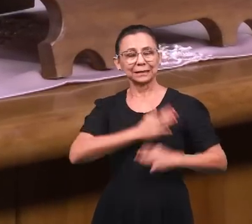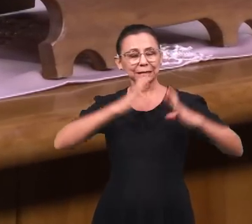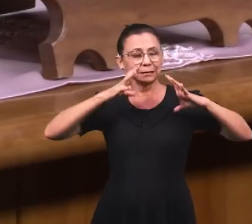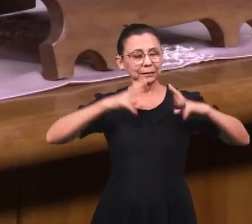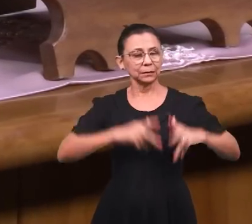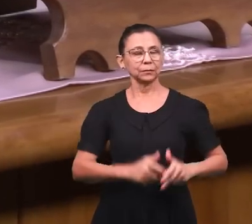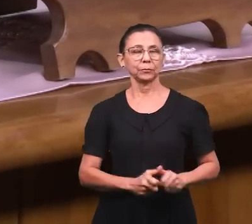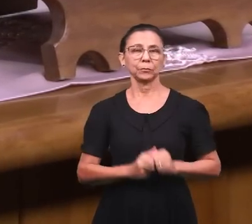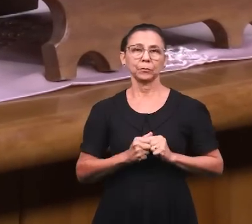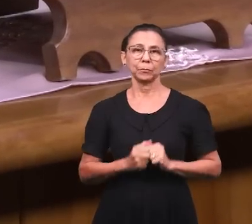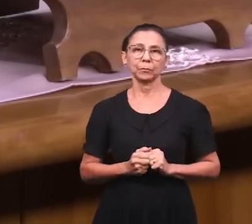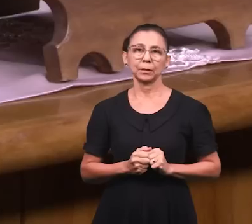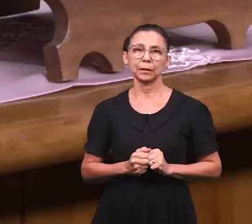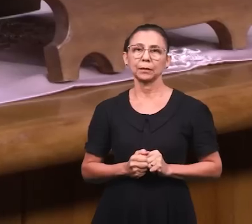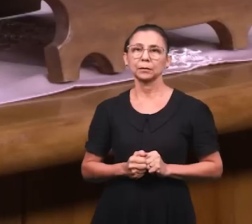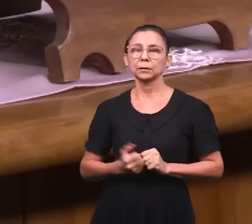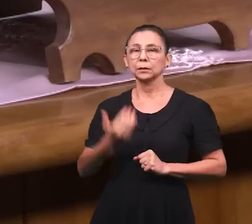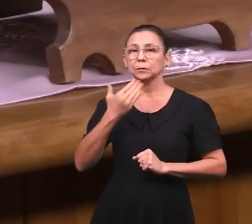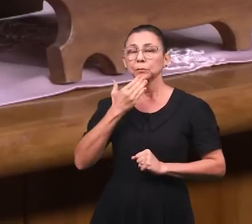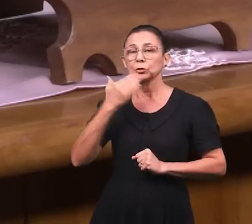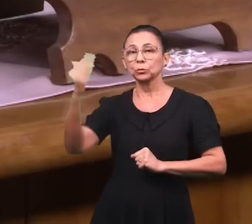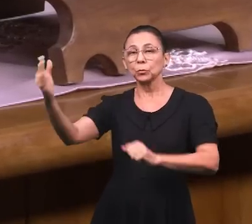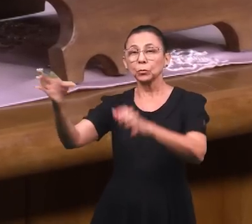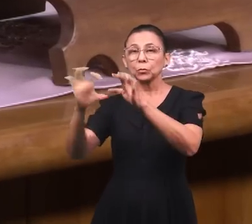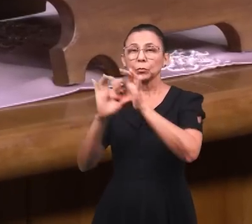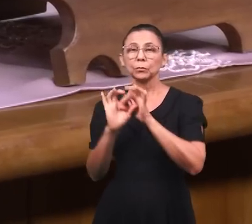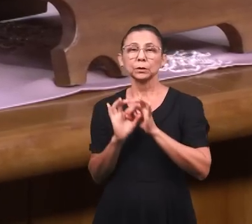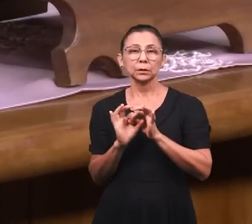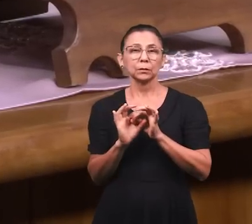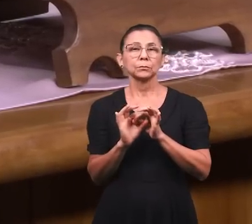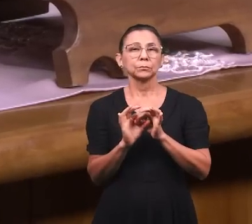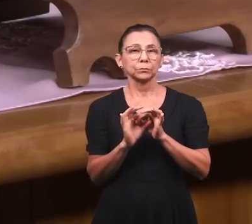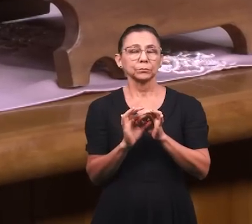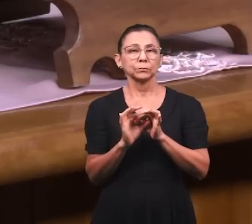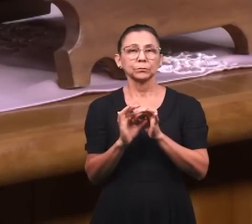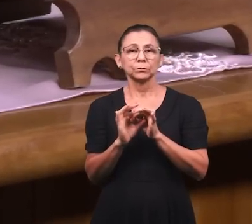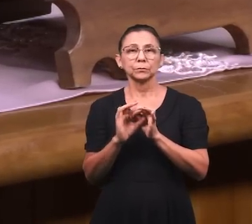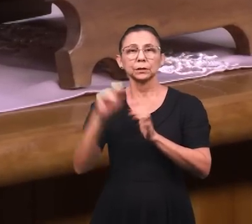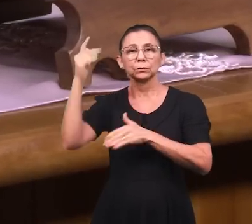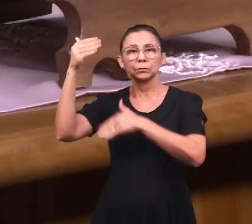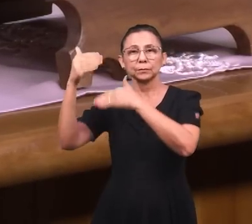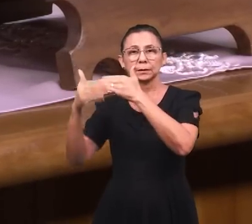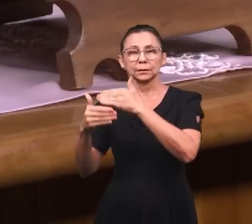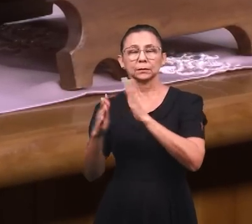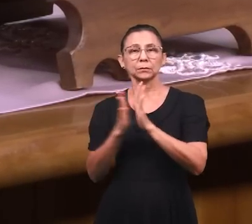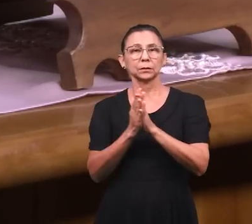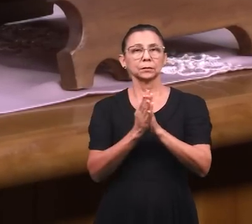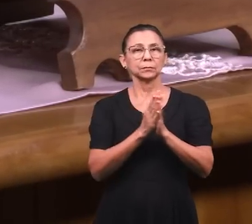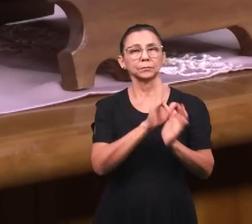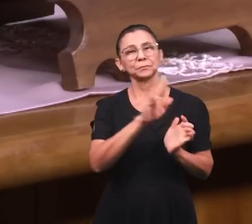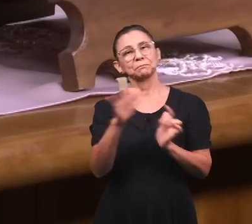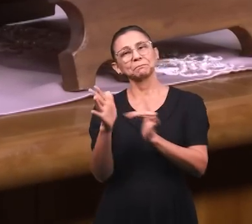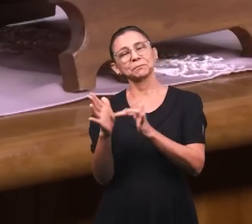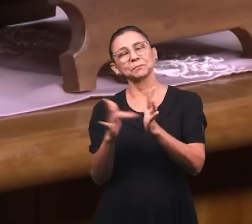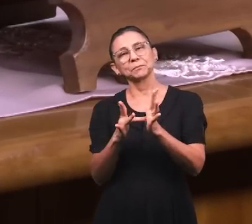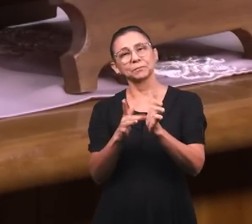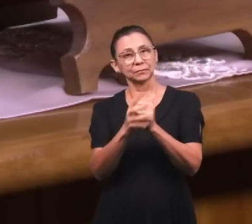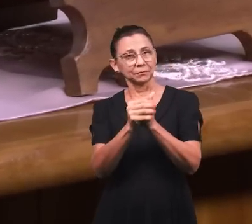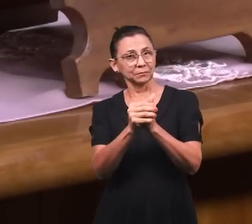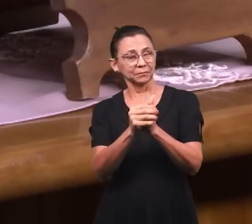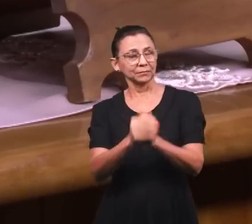nosso coração e nos dando, Senhor, a comunhão contigo nesta hora. Nós assim oramos em nome de